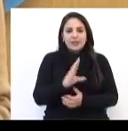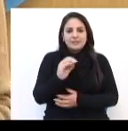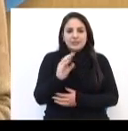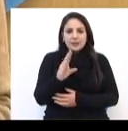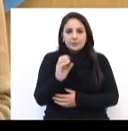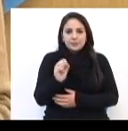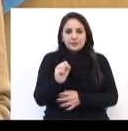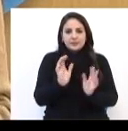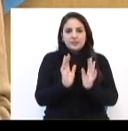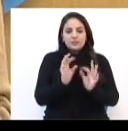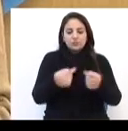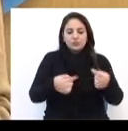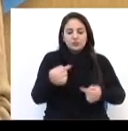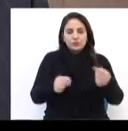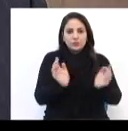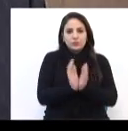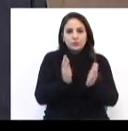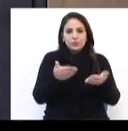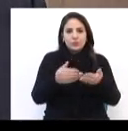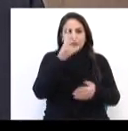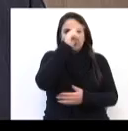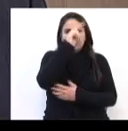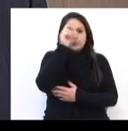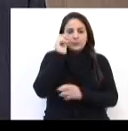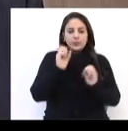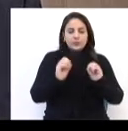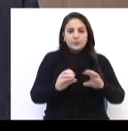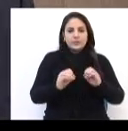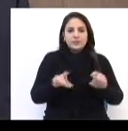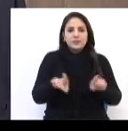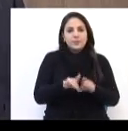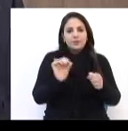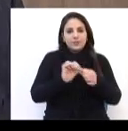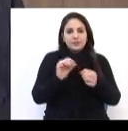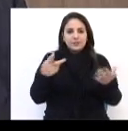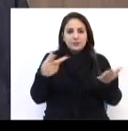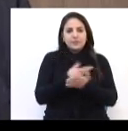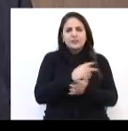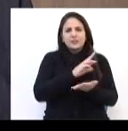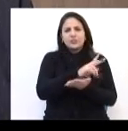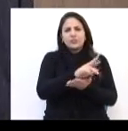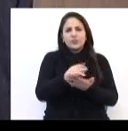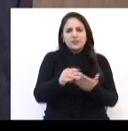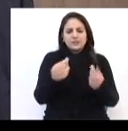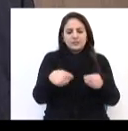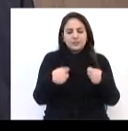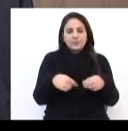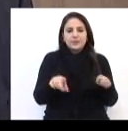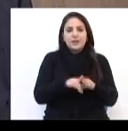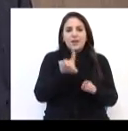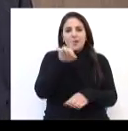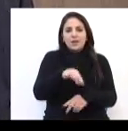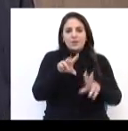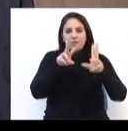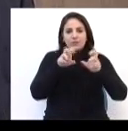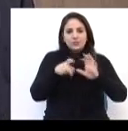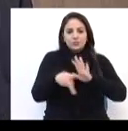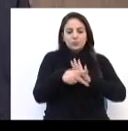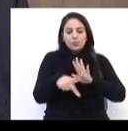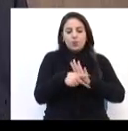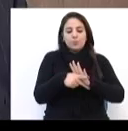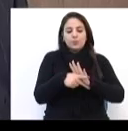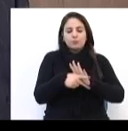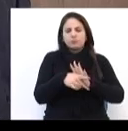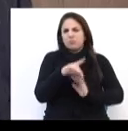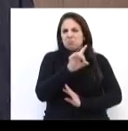Fórum Municipal de Educação. Ele que vai depois fazer acontecer todas as outras demandas. Isso é uma questão